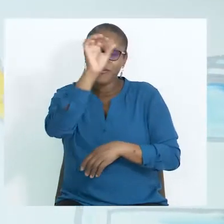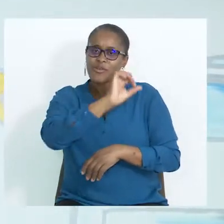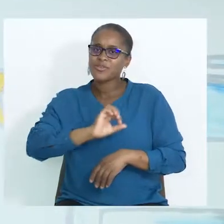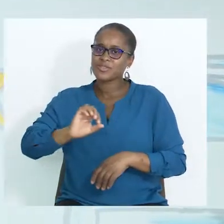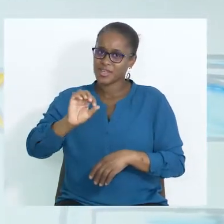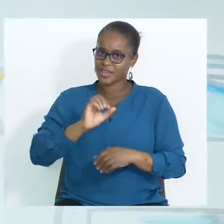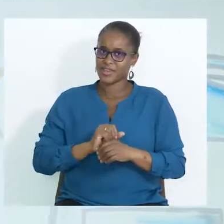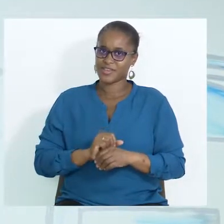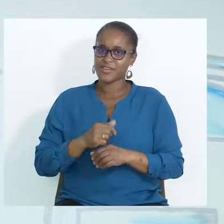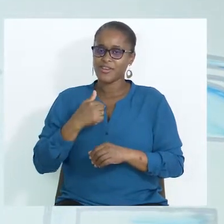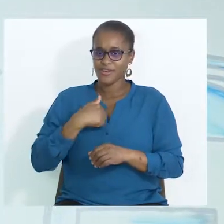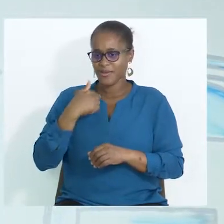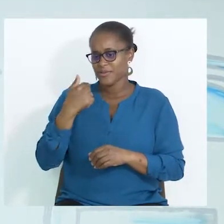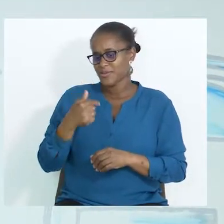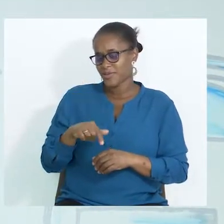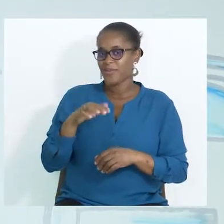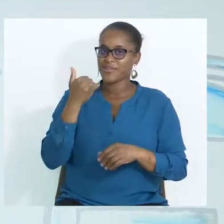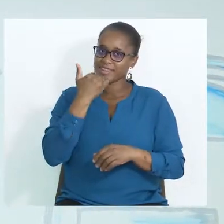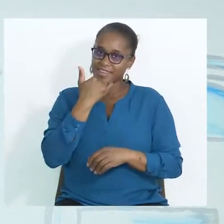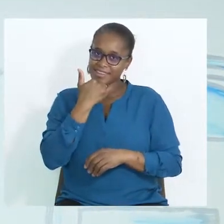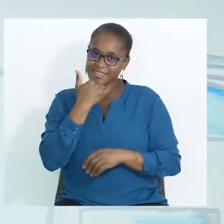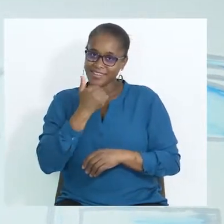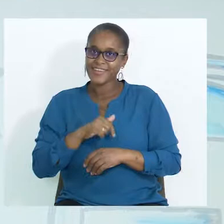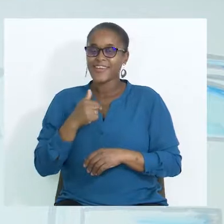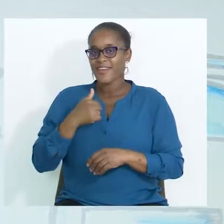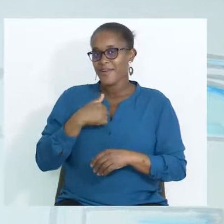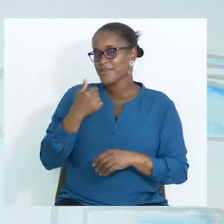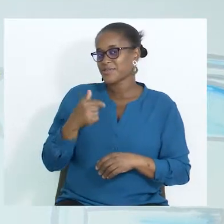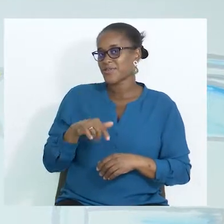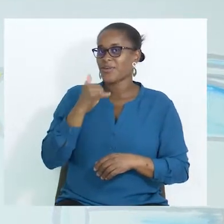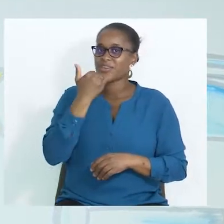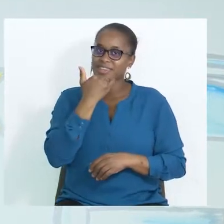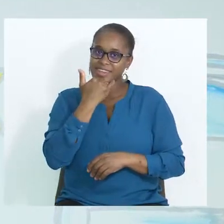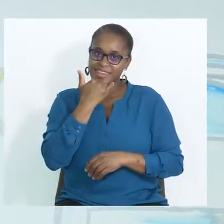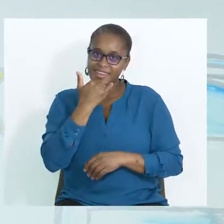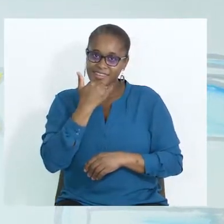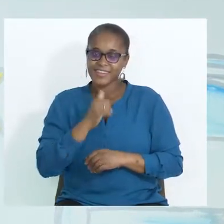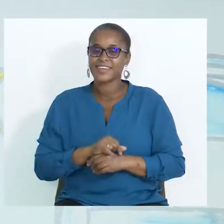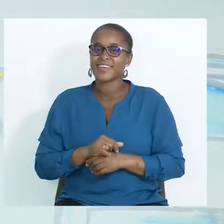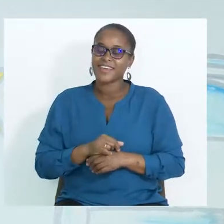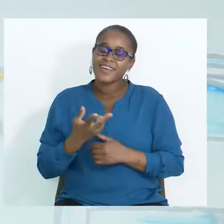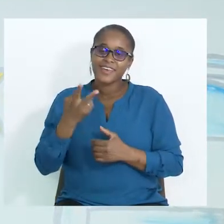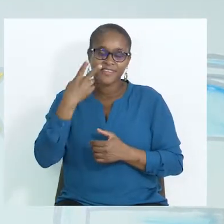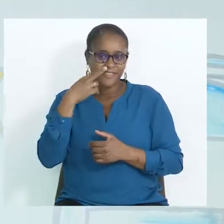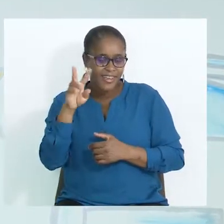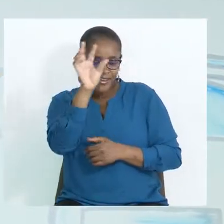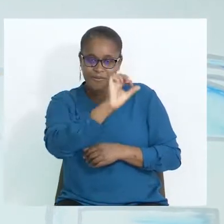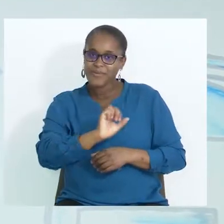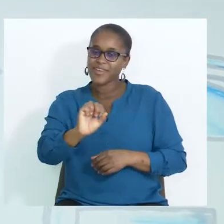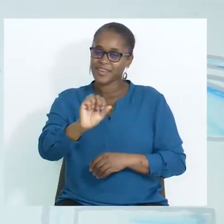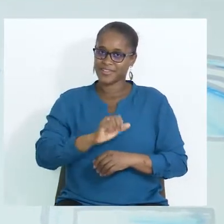com vocês eu estou contente eu estou contente